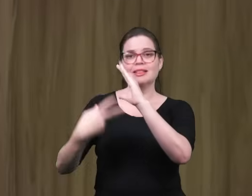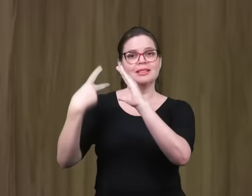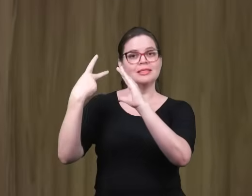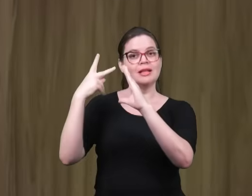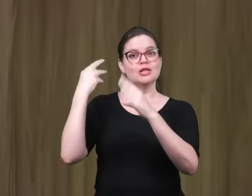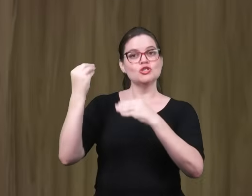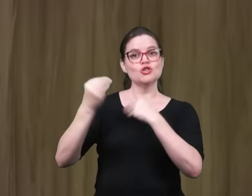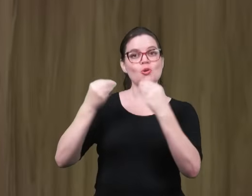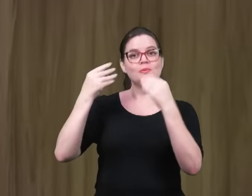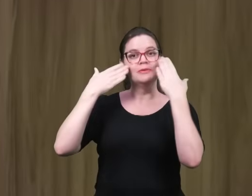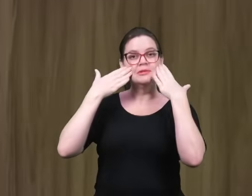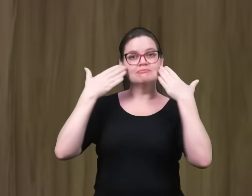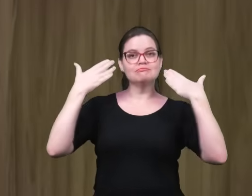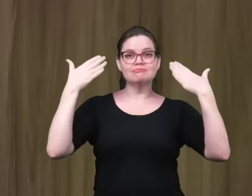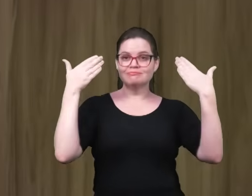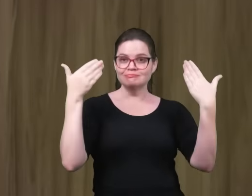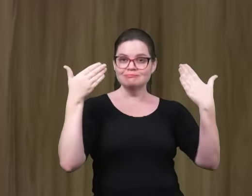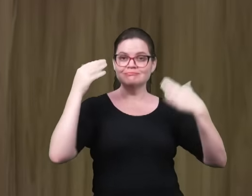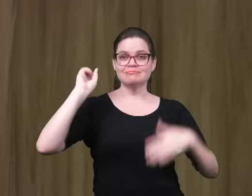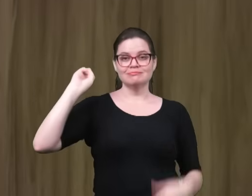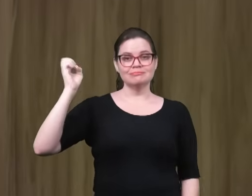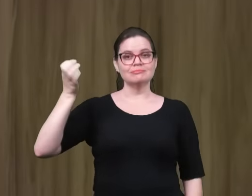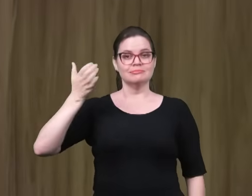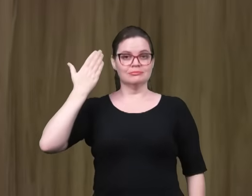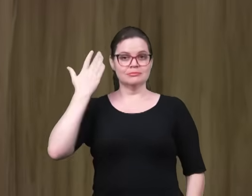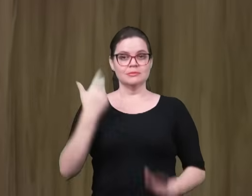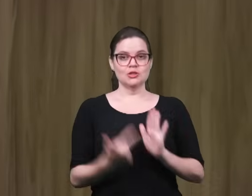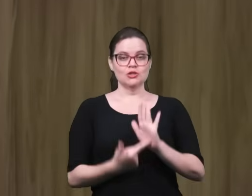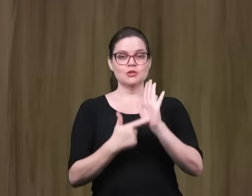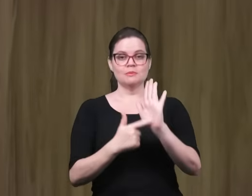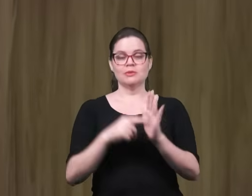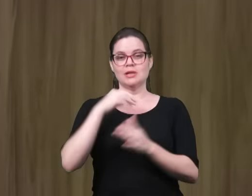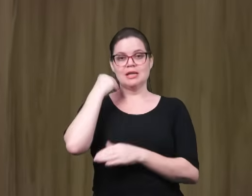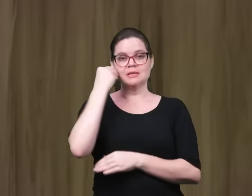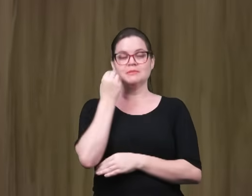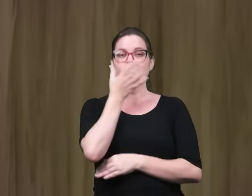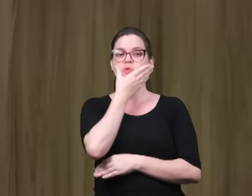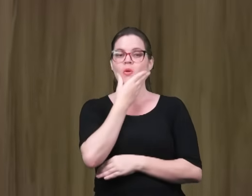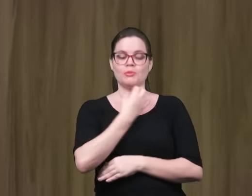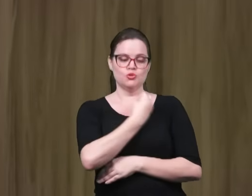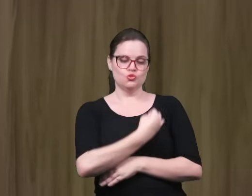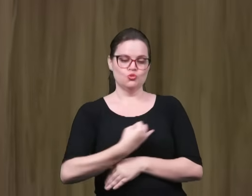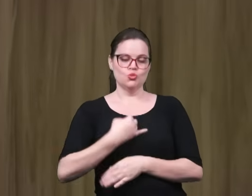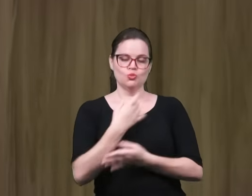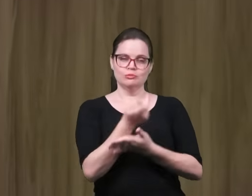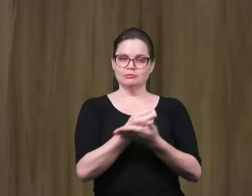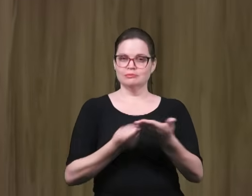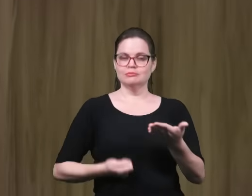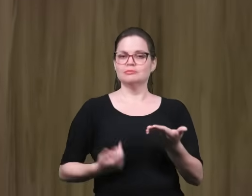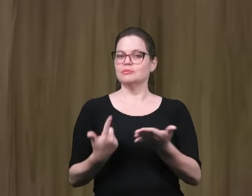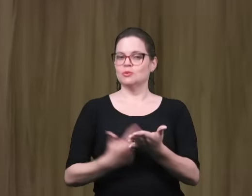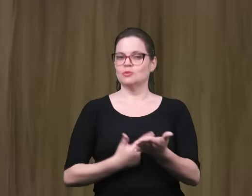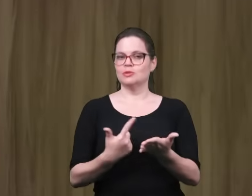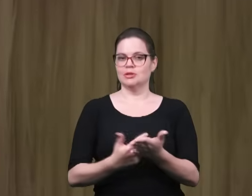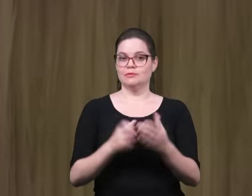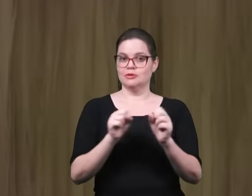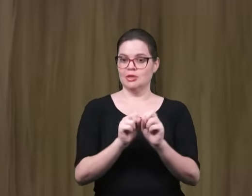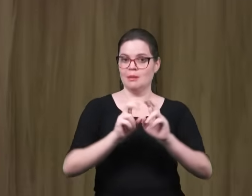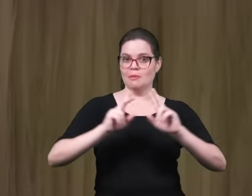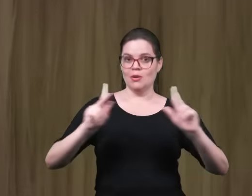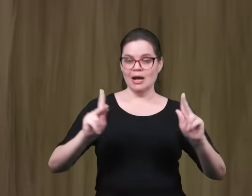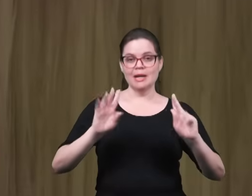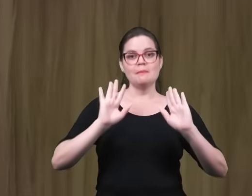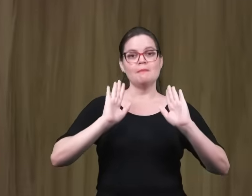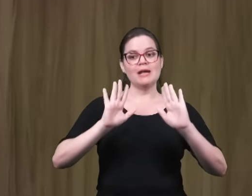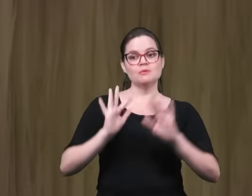como Ele... e a gente traz a experiência de João, que escreveu o livro do Apocalipse, para a igreja hoje,